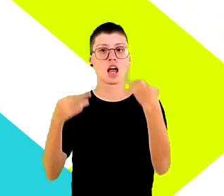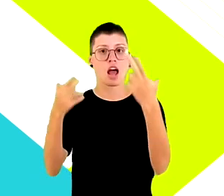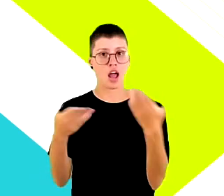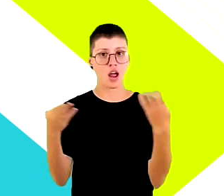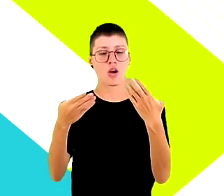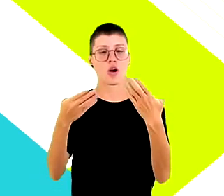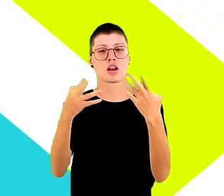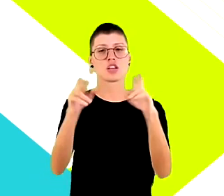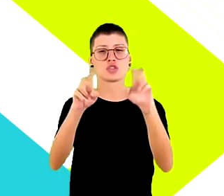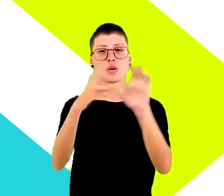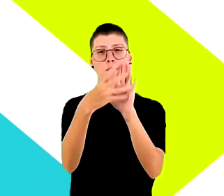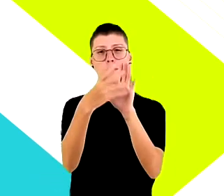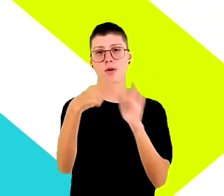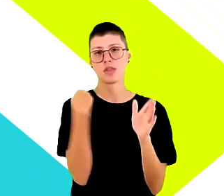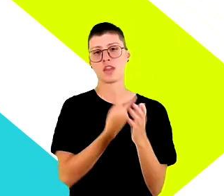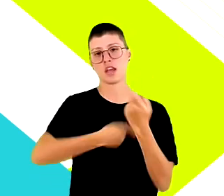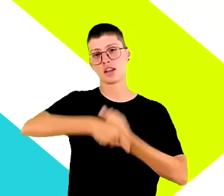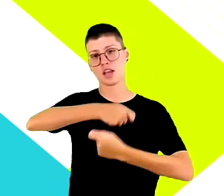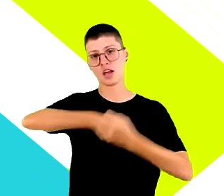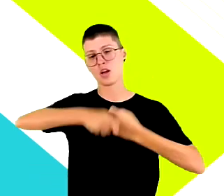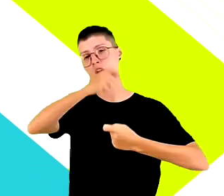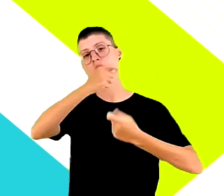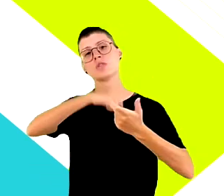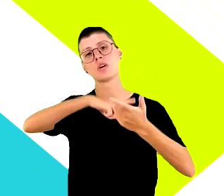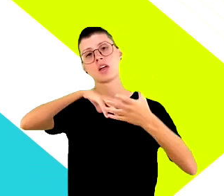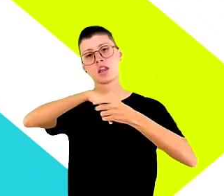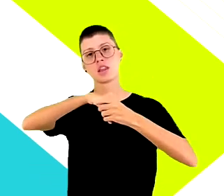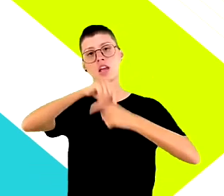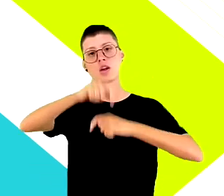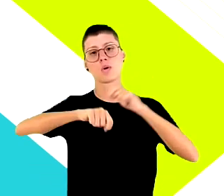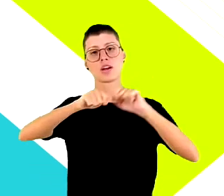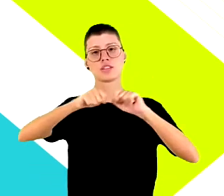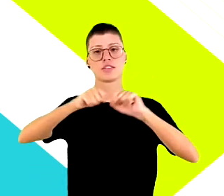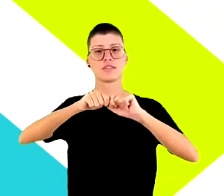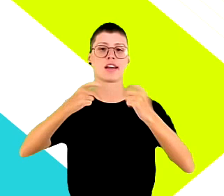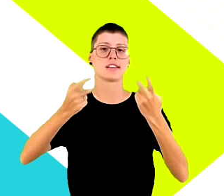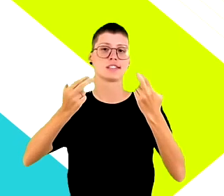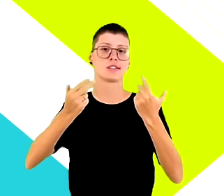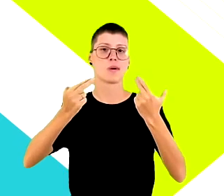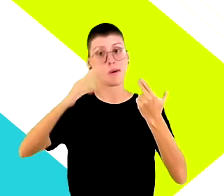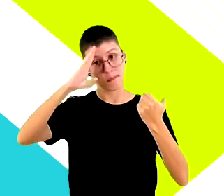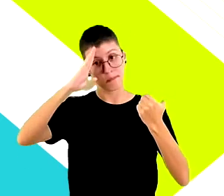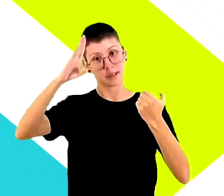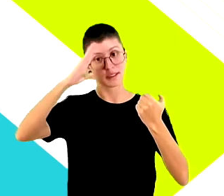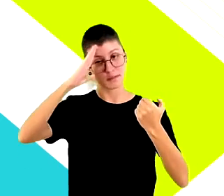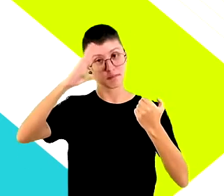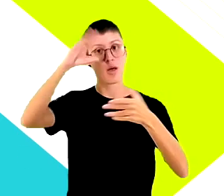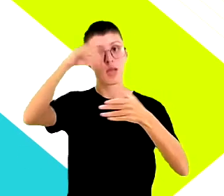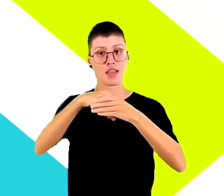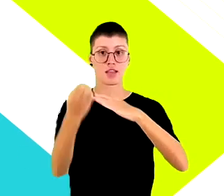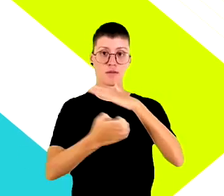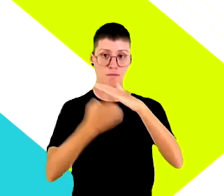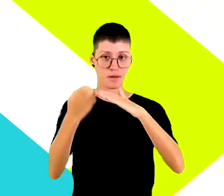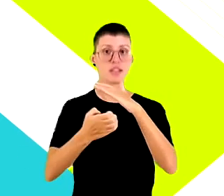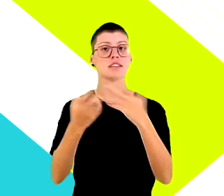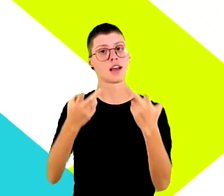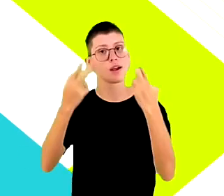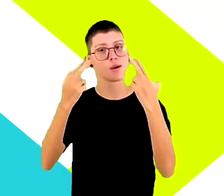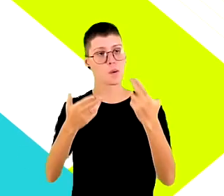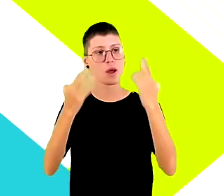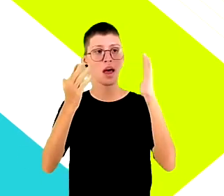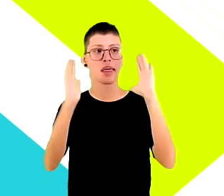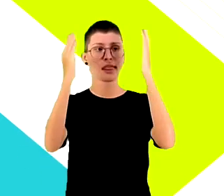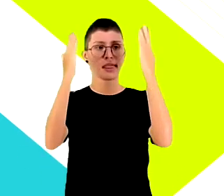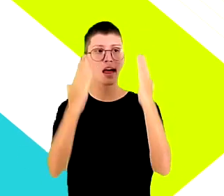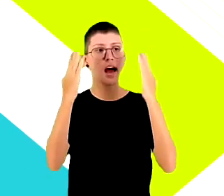negócio, né, acho que eu contei um pouco do que a gente faz como principalmente na empresa, o nosso core, que é a parte de análise de crédito, usar